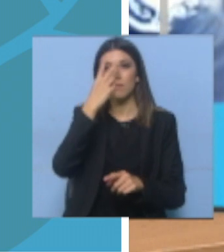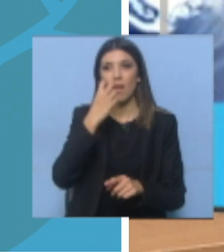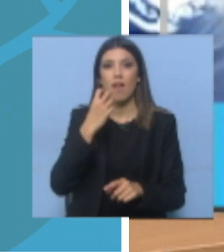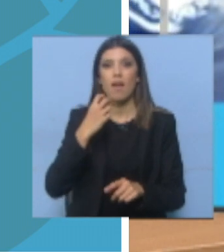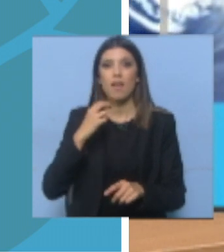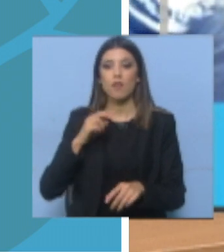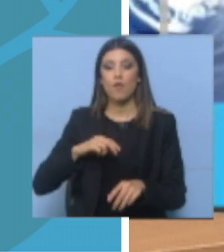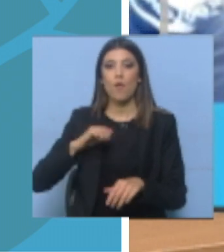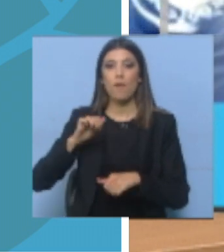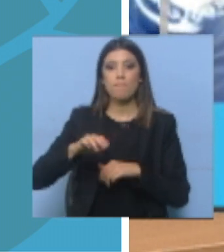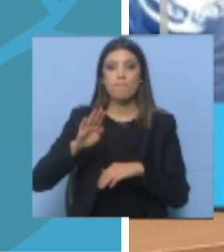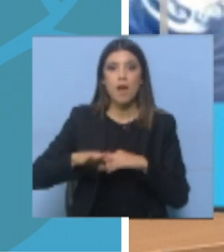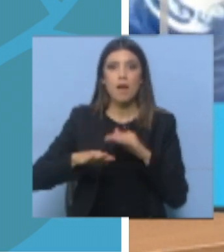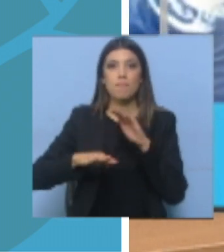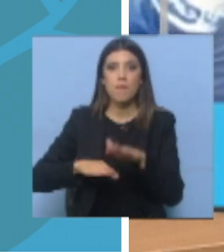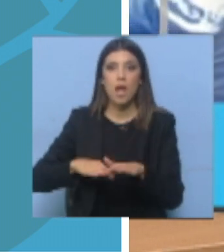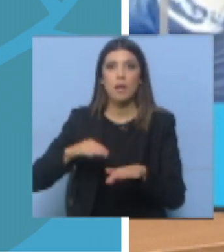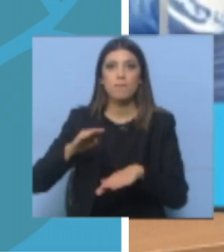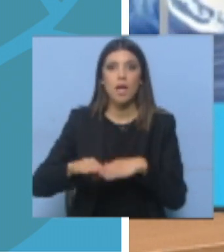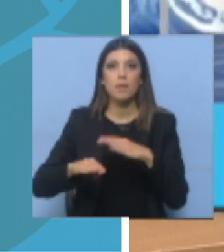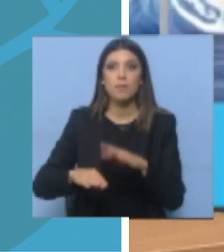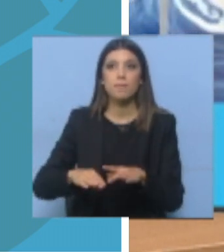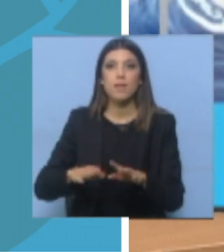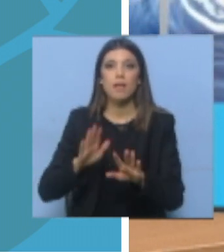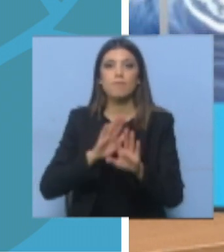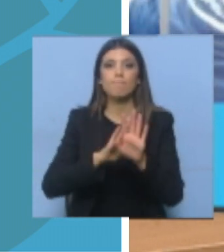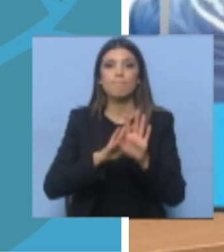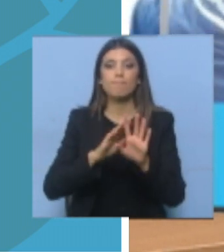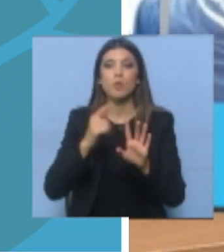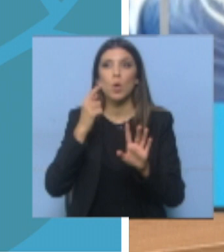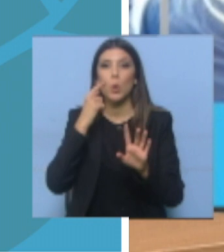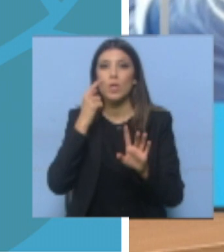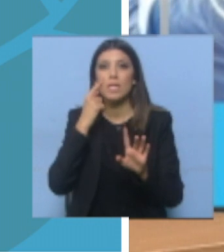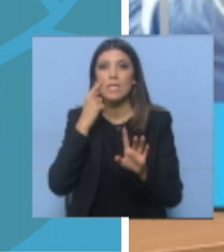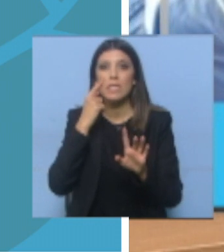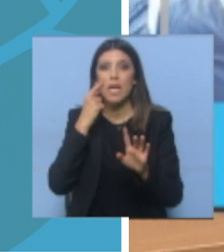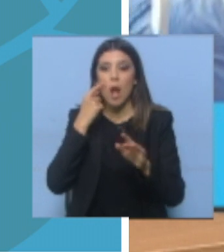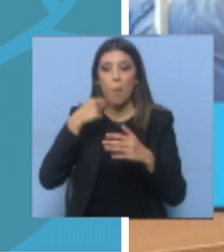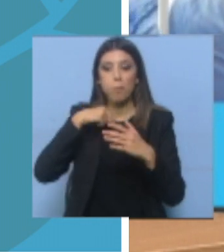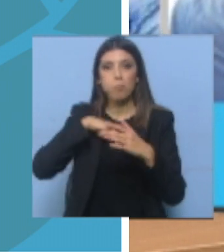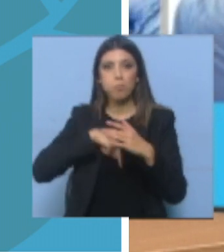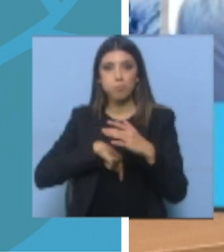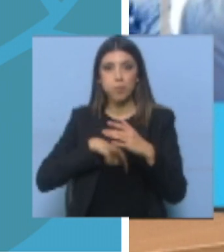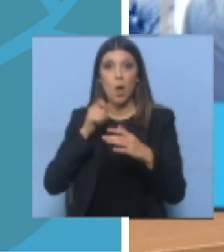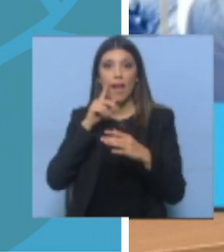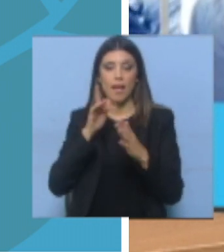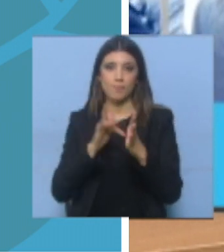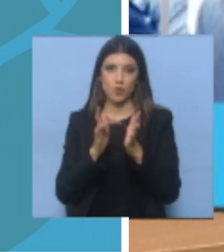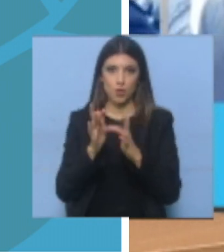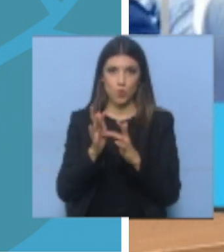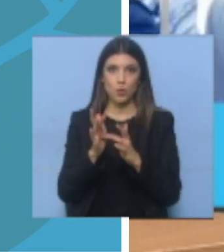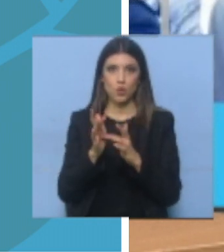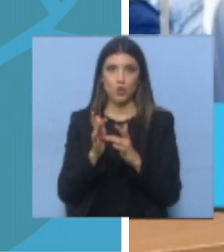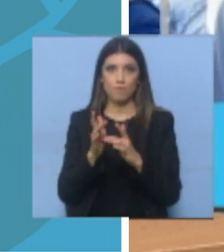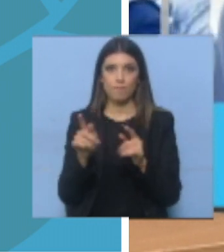vai passo a passo, vai reconhecendo Jesus, vai o conhecendo por dentro. E este reconhecer, se olharmos